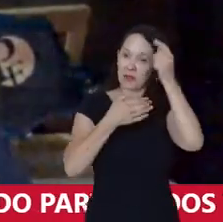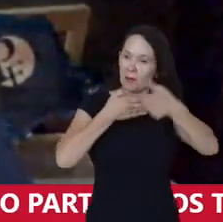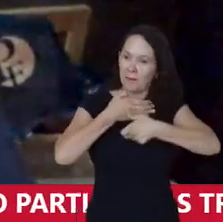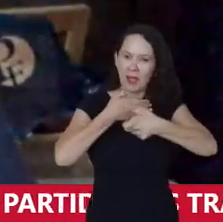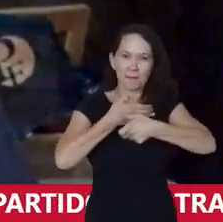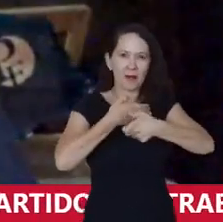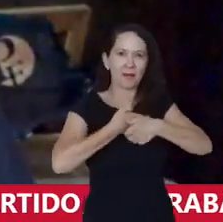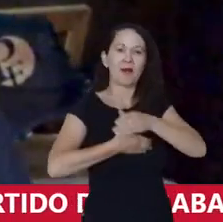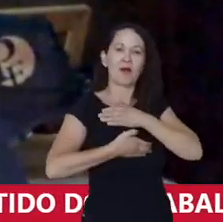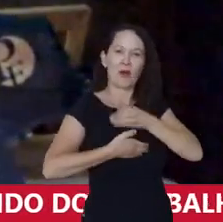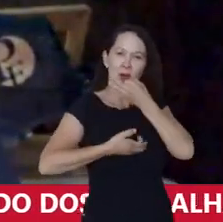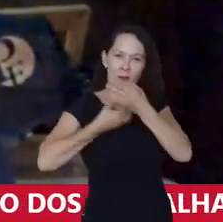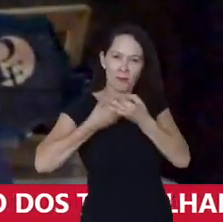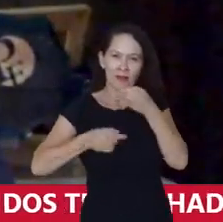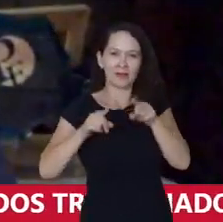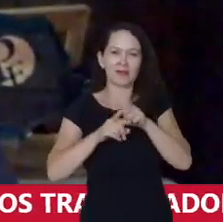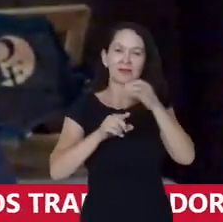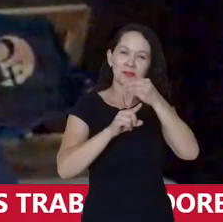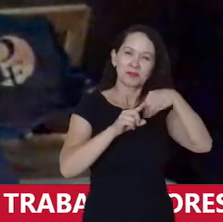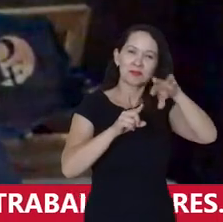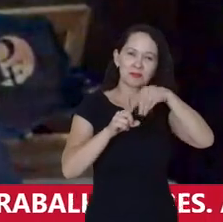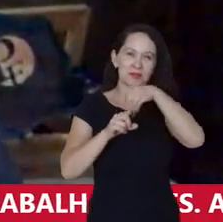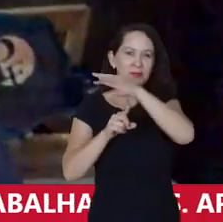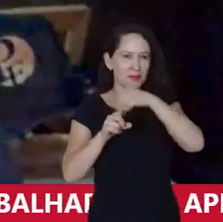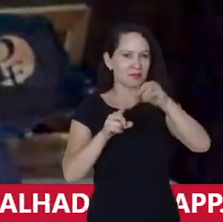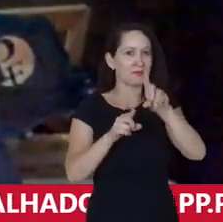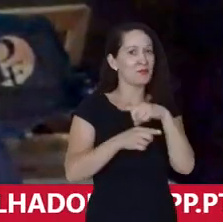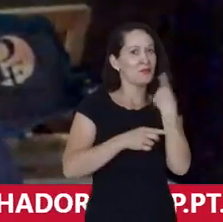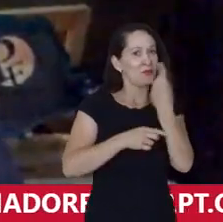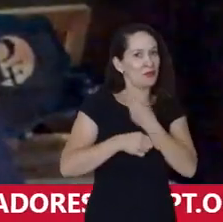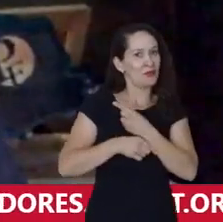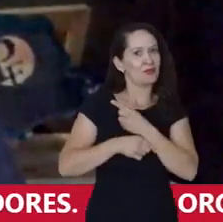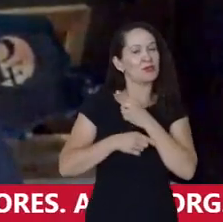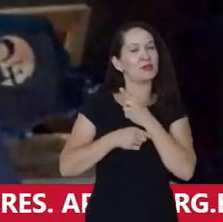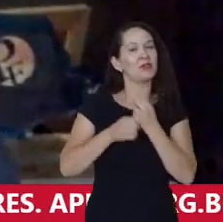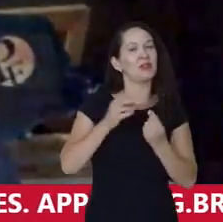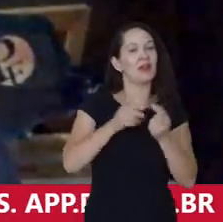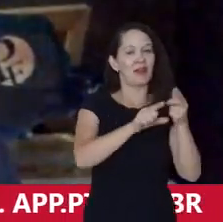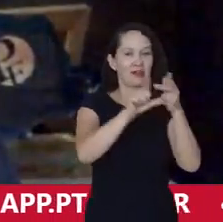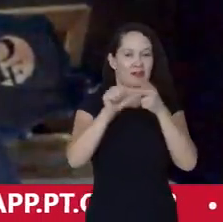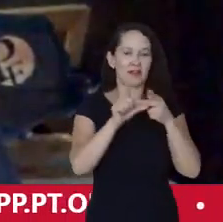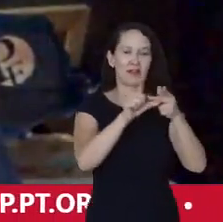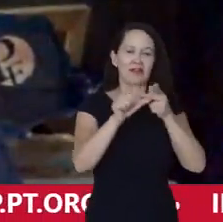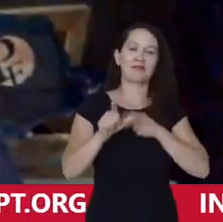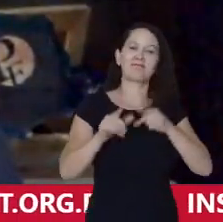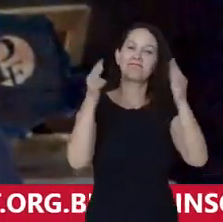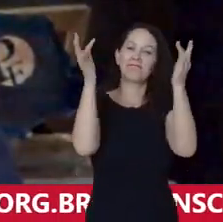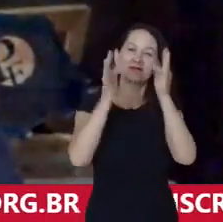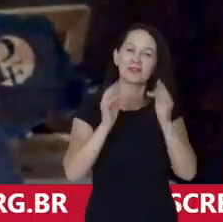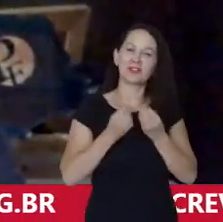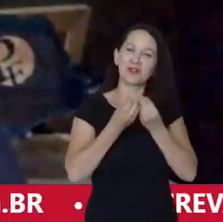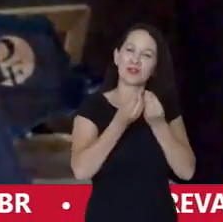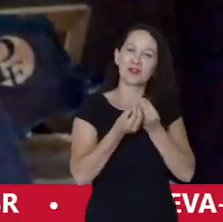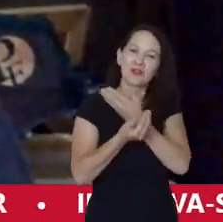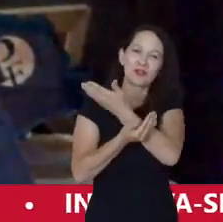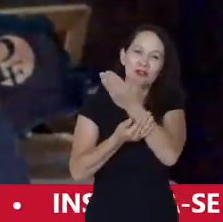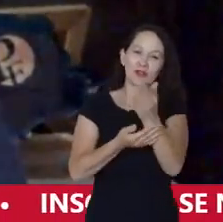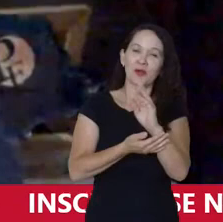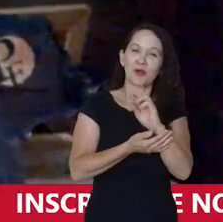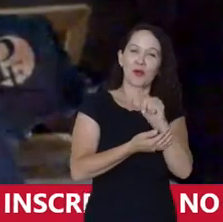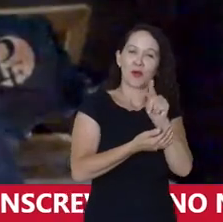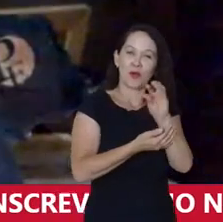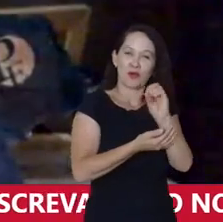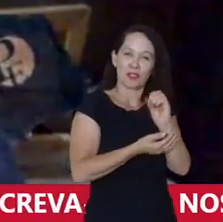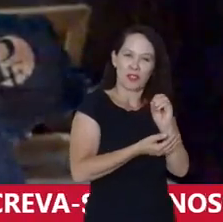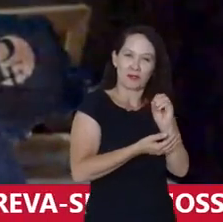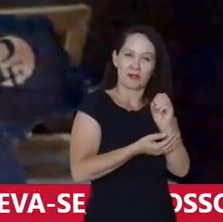curtindo, comentando, compartilhando o nosso material. Para mim é uma alegria dividir a tela com o deputado Rogério Correia,